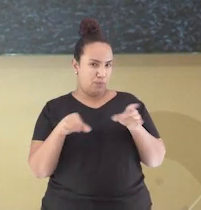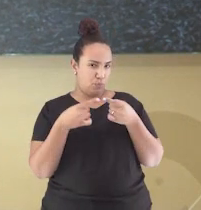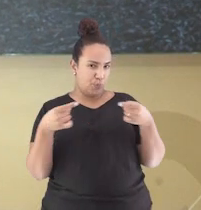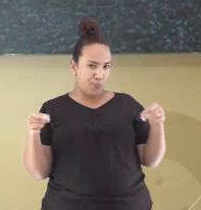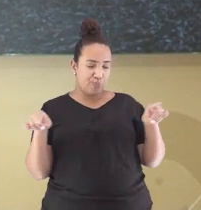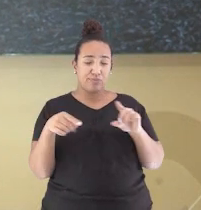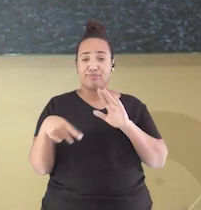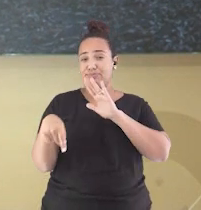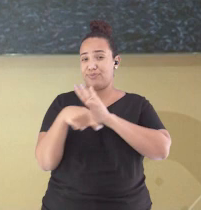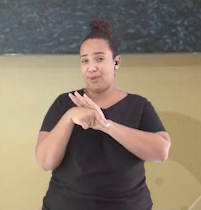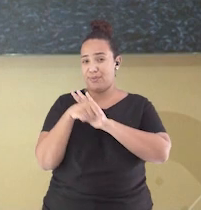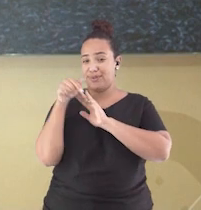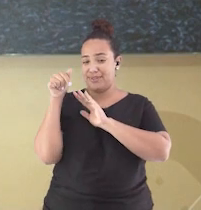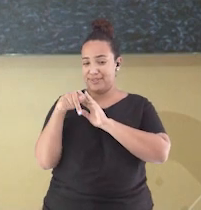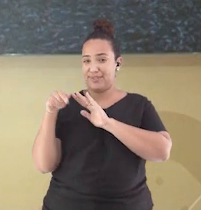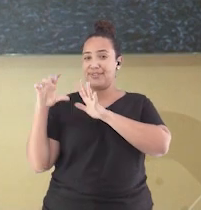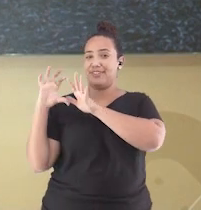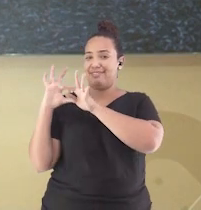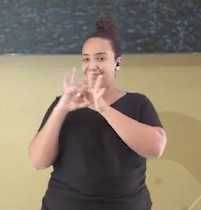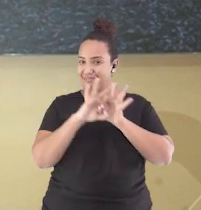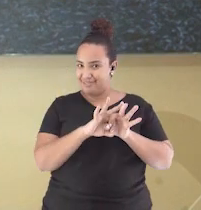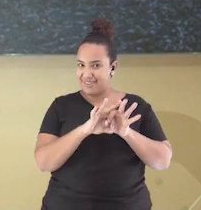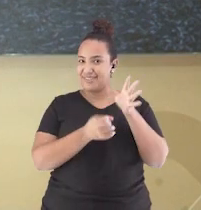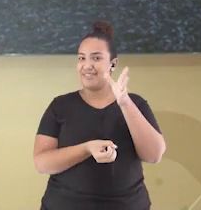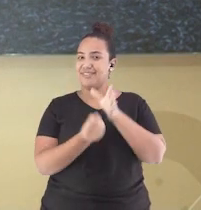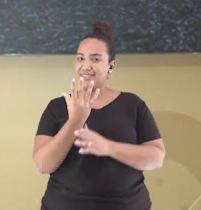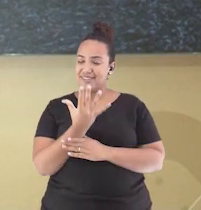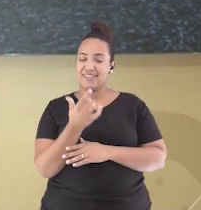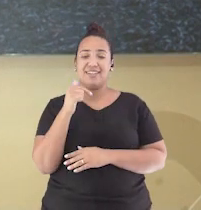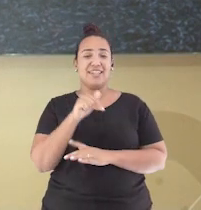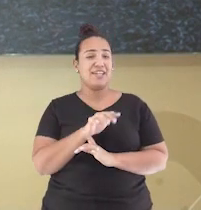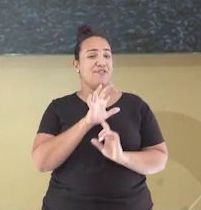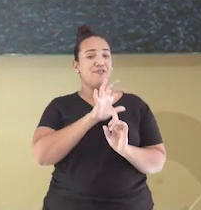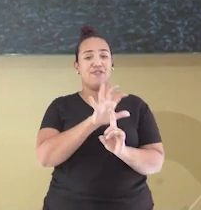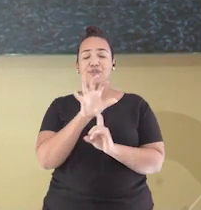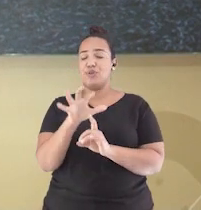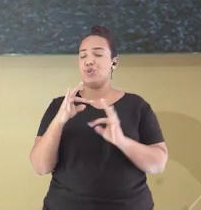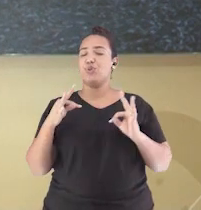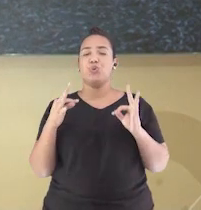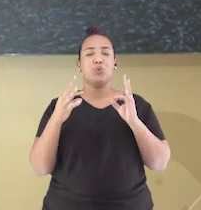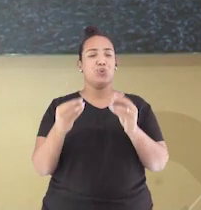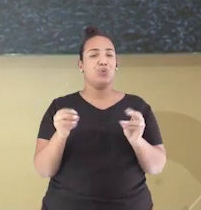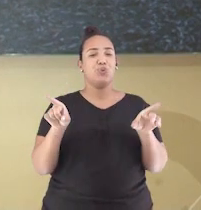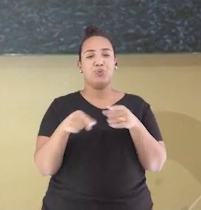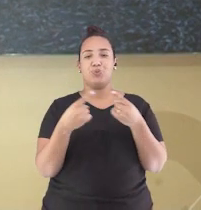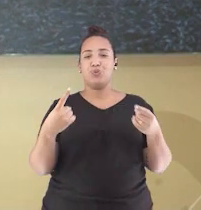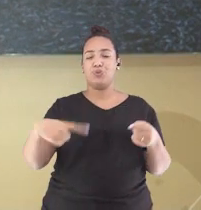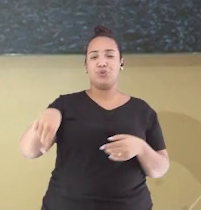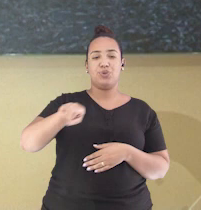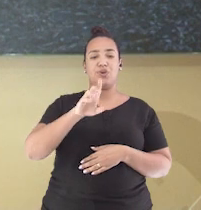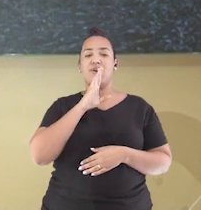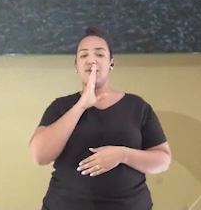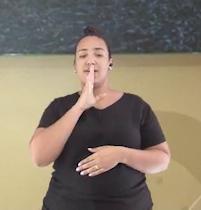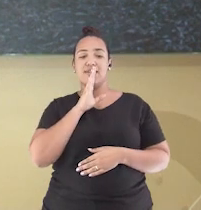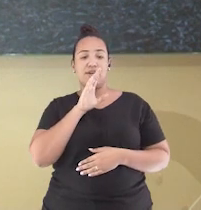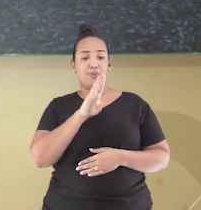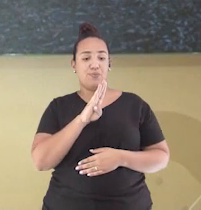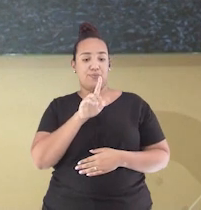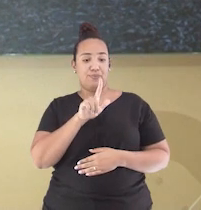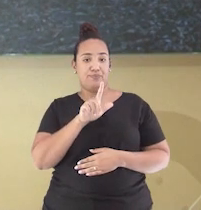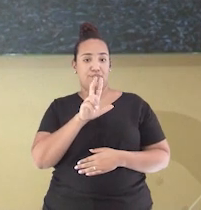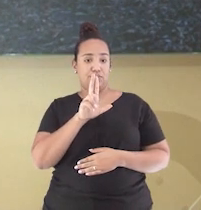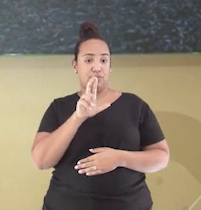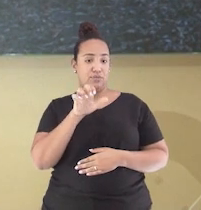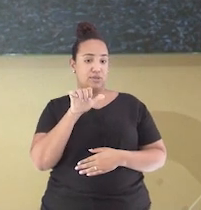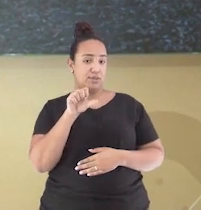isso tem a ver com a gente? É porque tem um estilo musical que surgiu nesse contexto e que influenciou